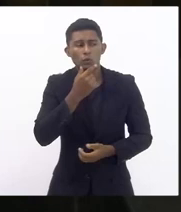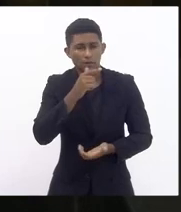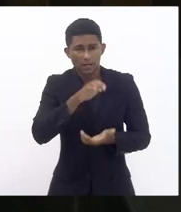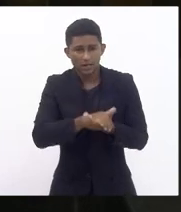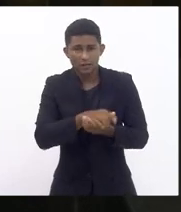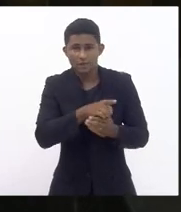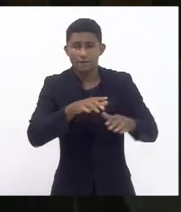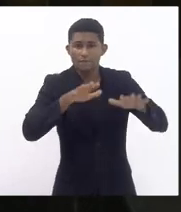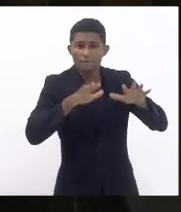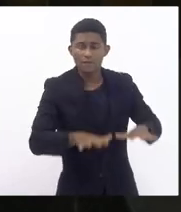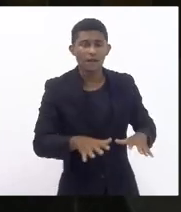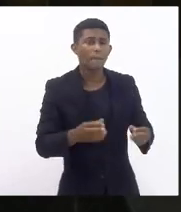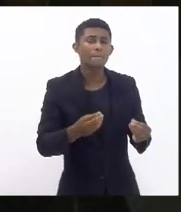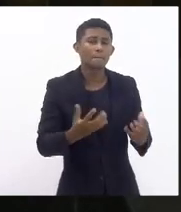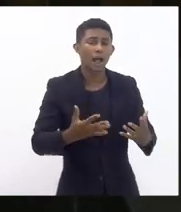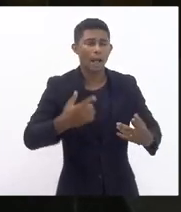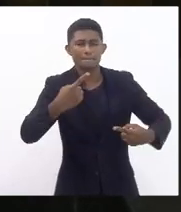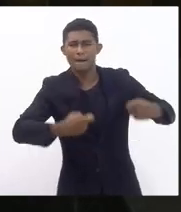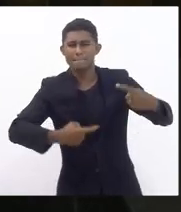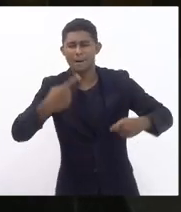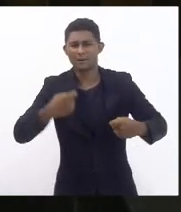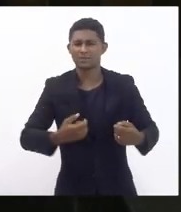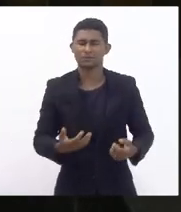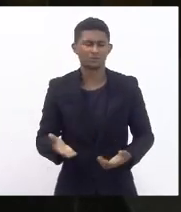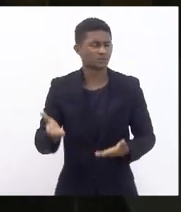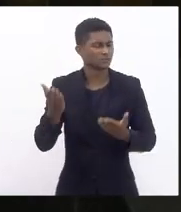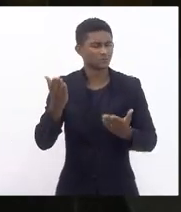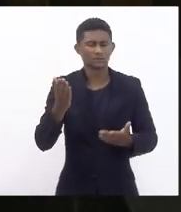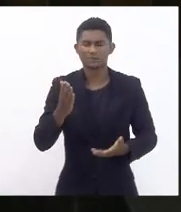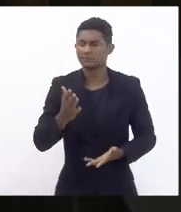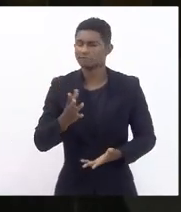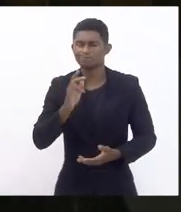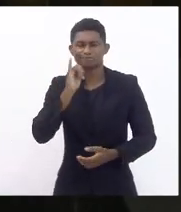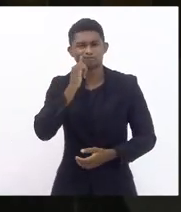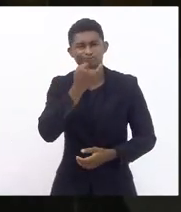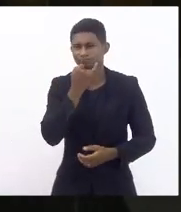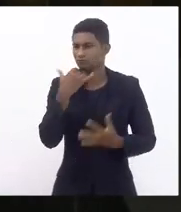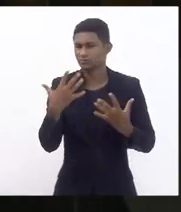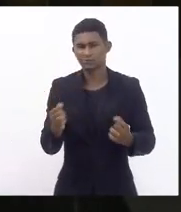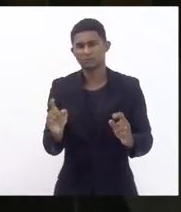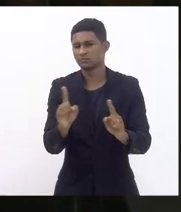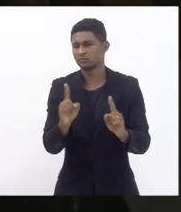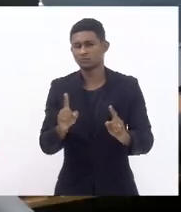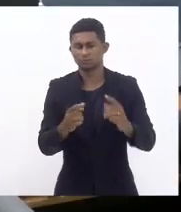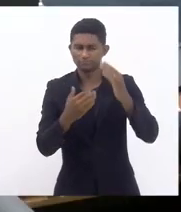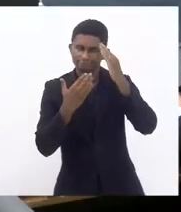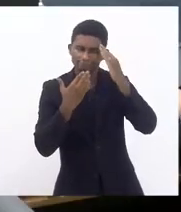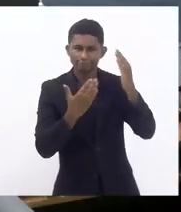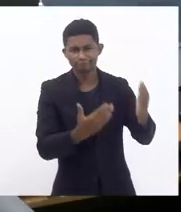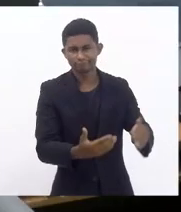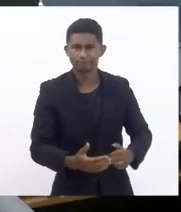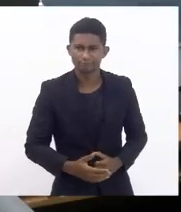guerra. Isso é uma tragédia inaceitável. Muito obrigado, senhor presidente.